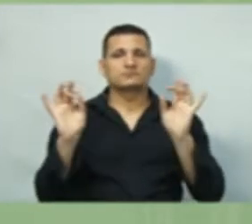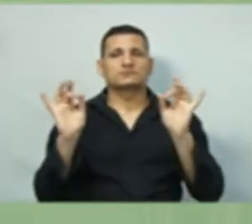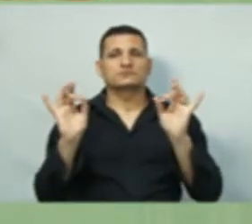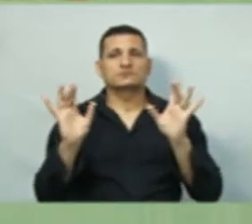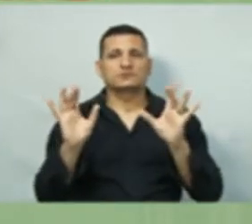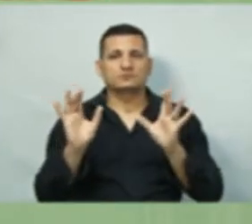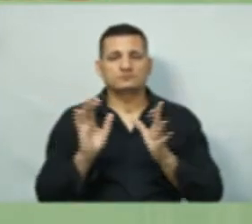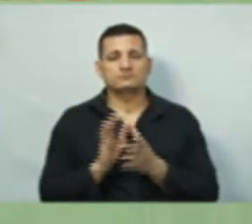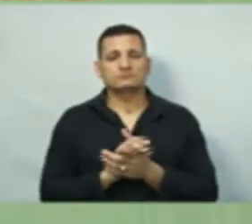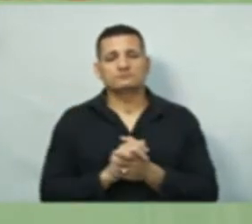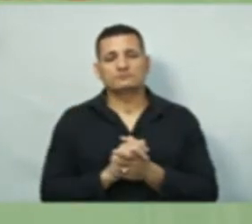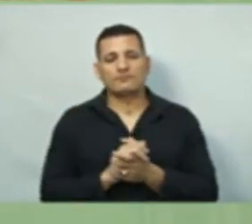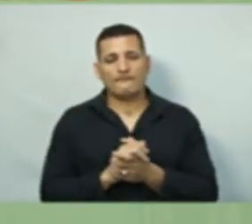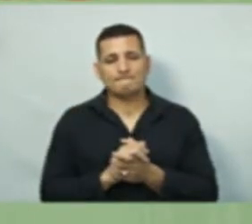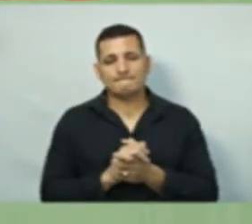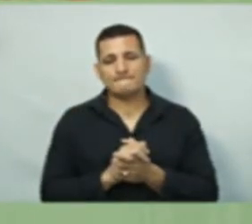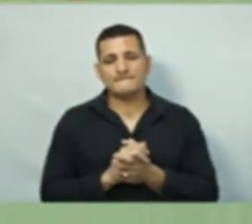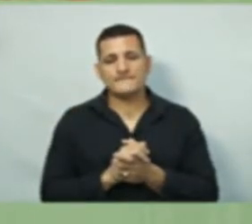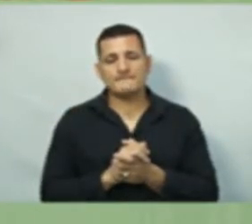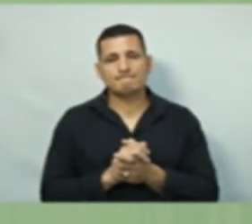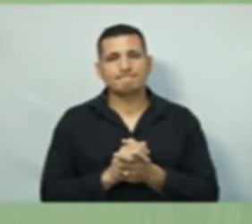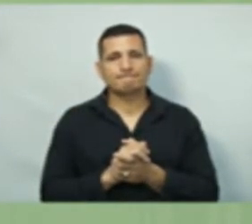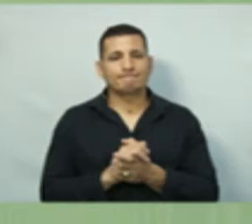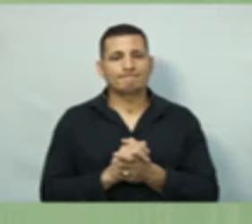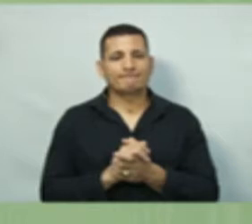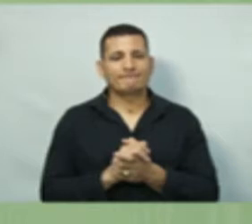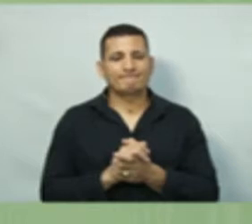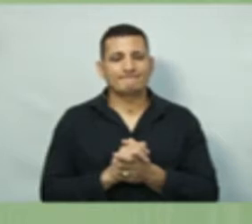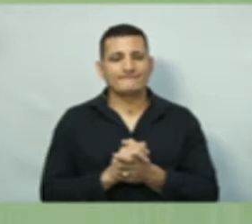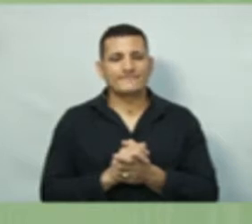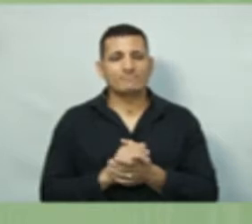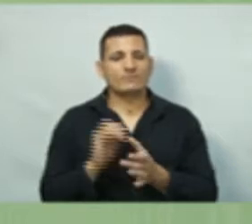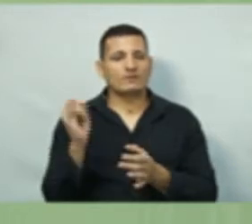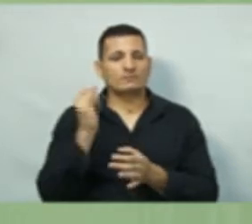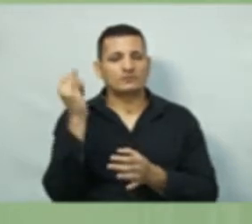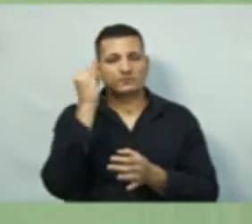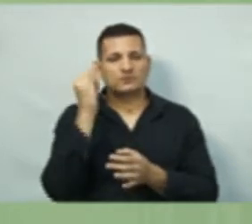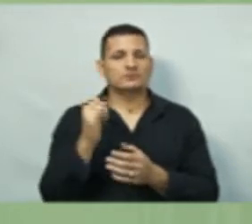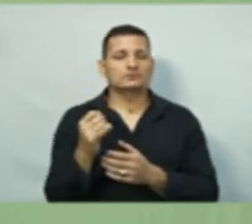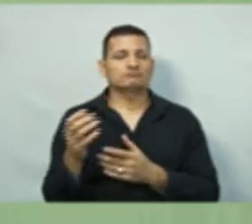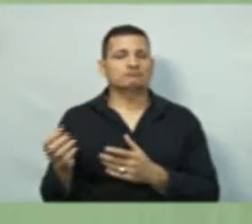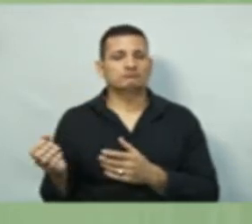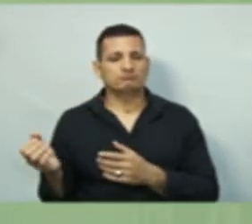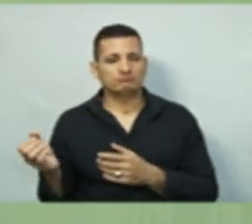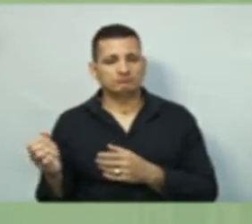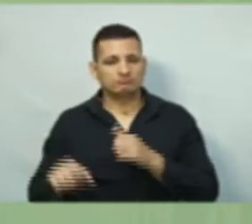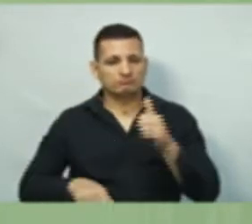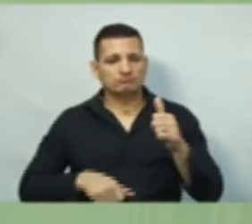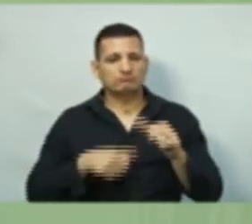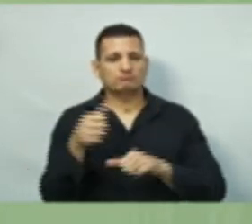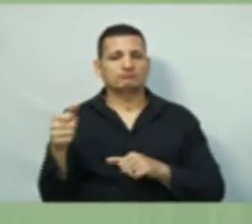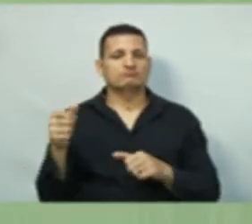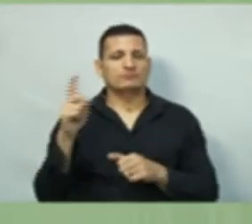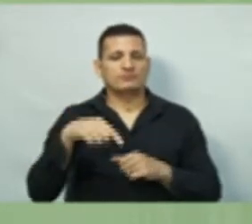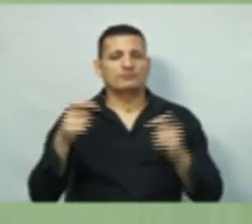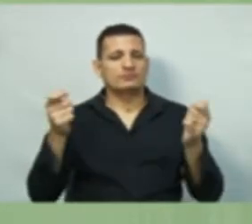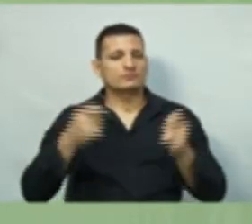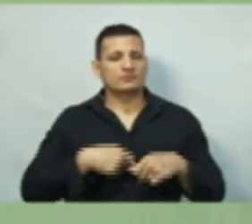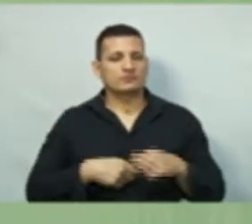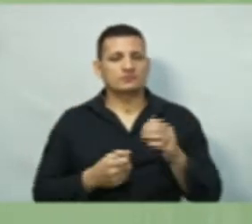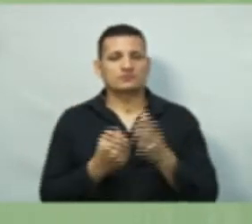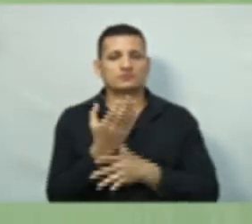dos pressupostos da relação de emprego. Importante inovação é a possibilidade de criação